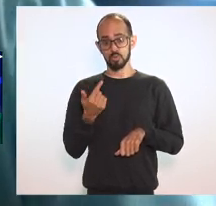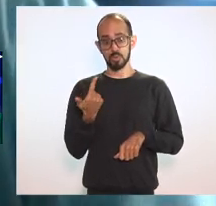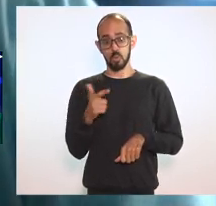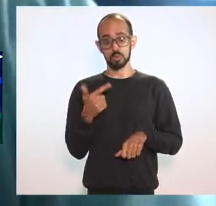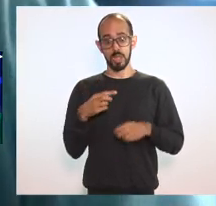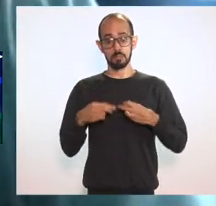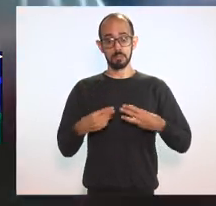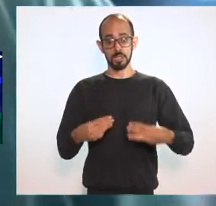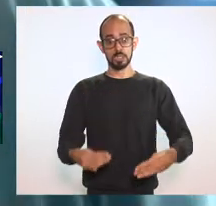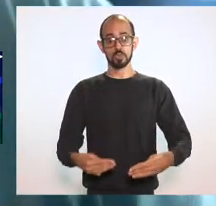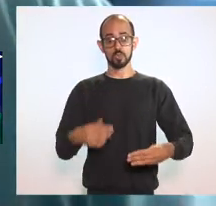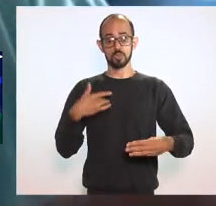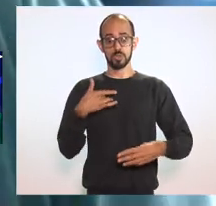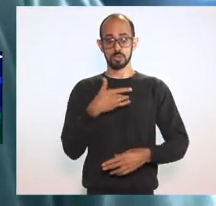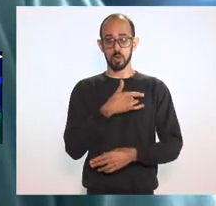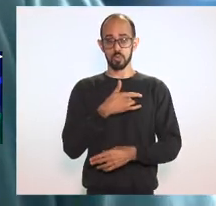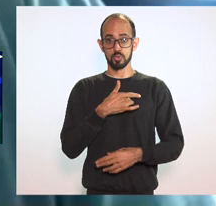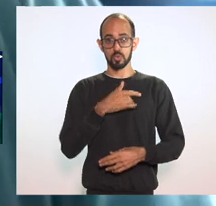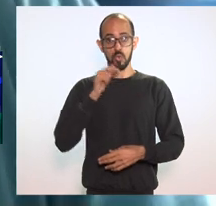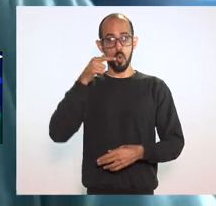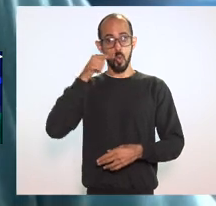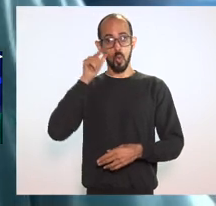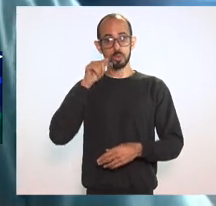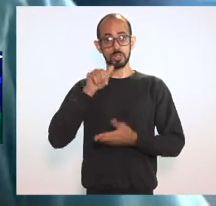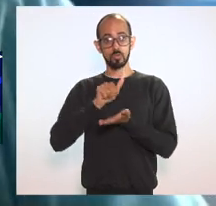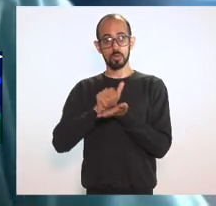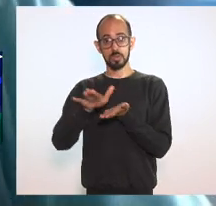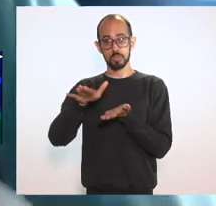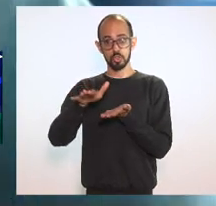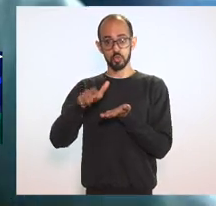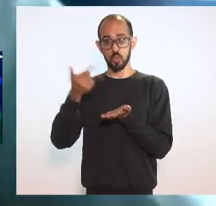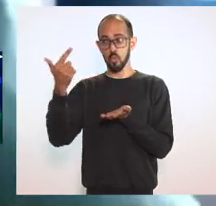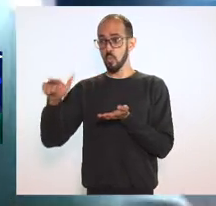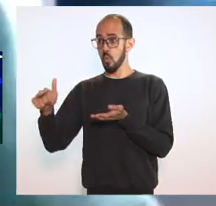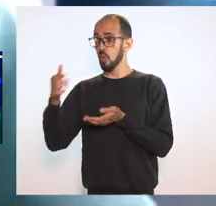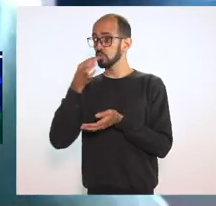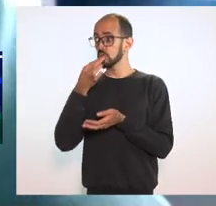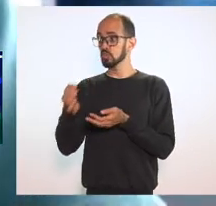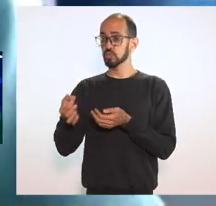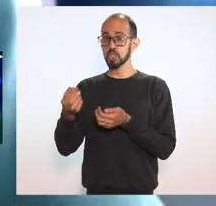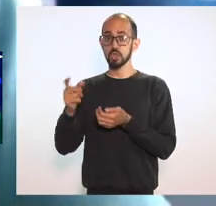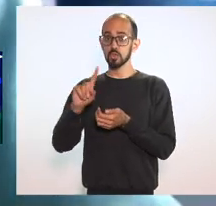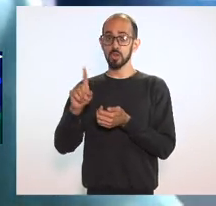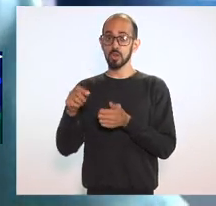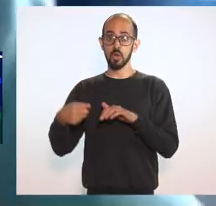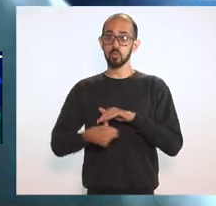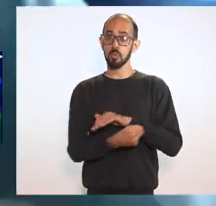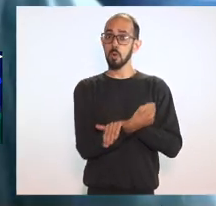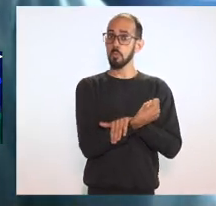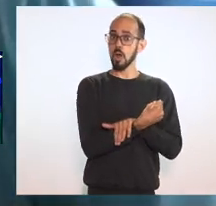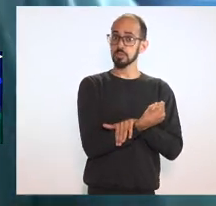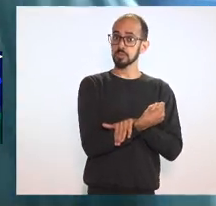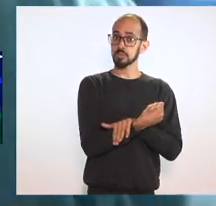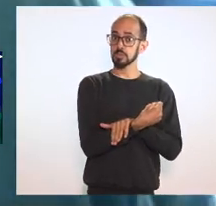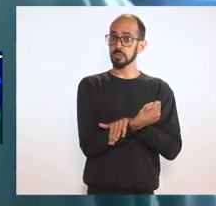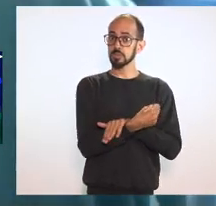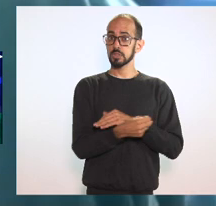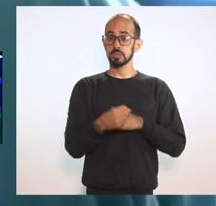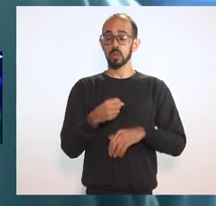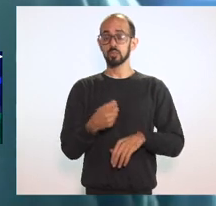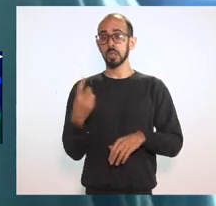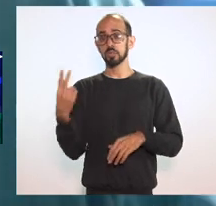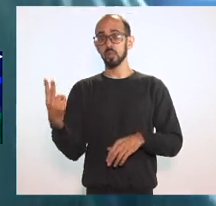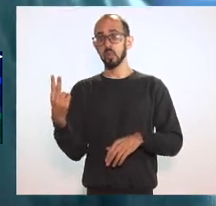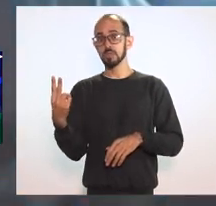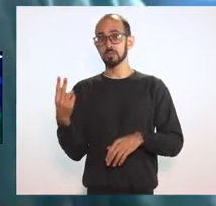que foi demitido mas saiu o outro que foi indicado mas não tomou posse então tem tem dois não